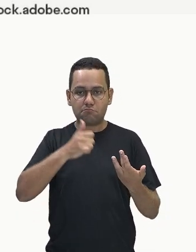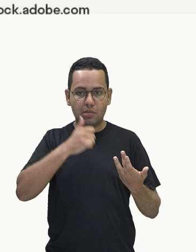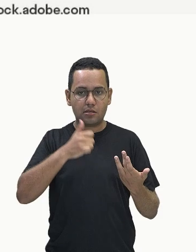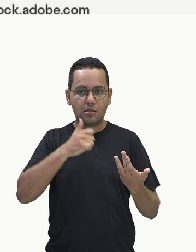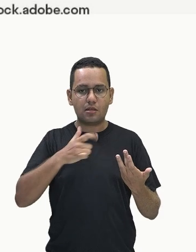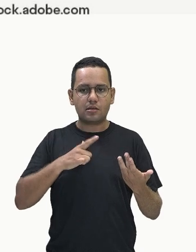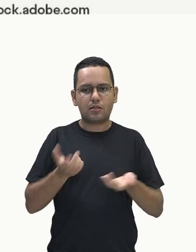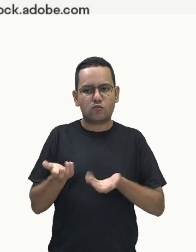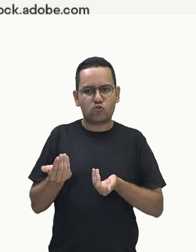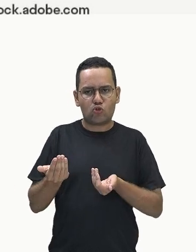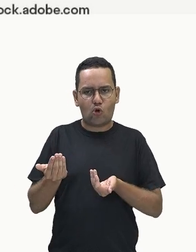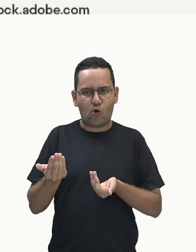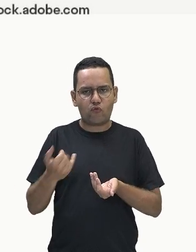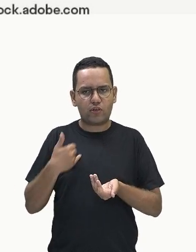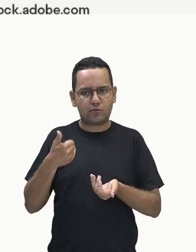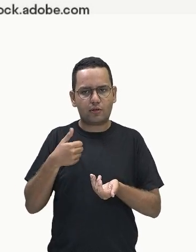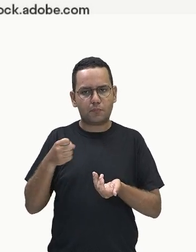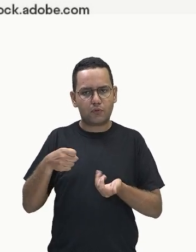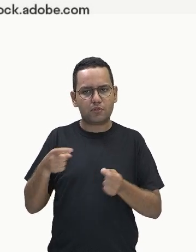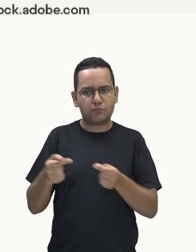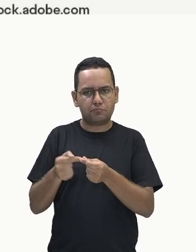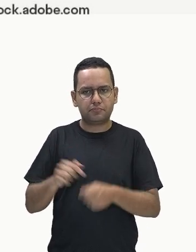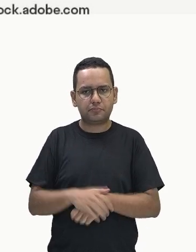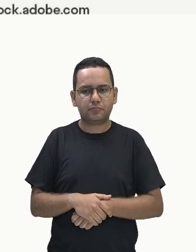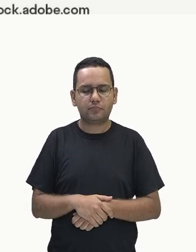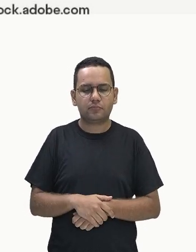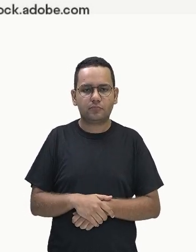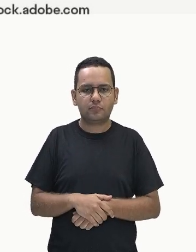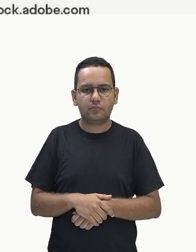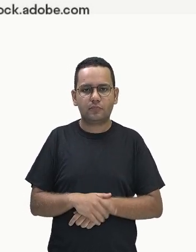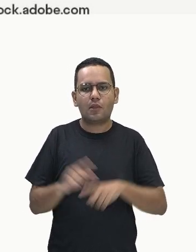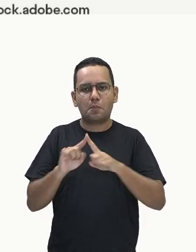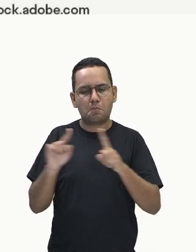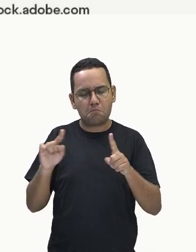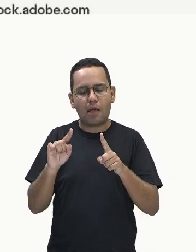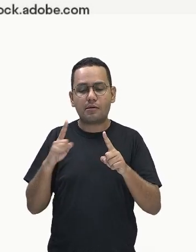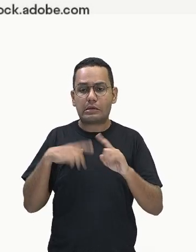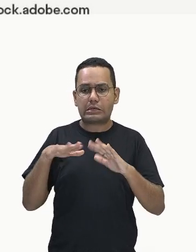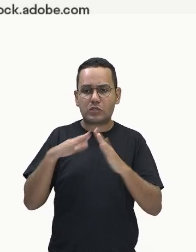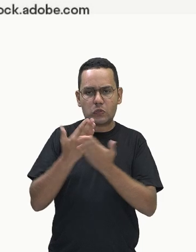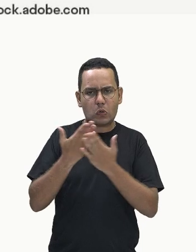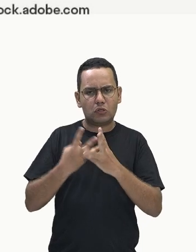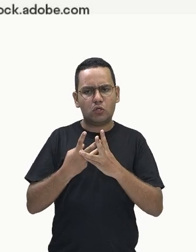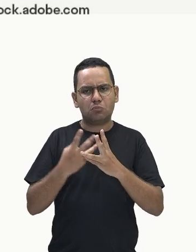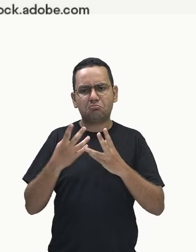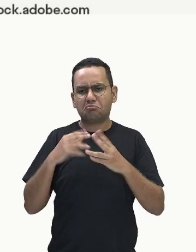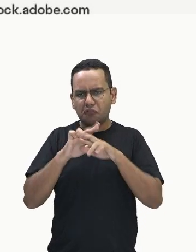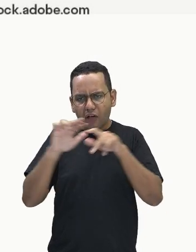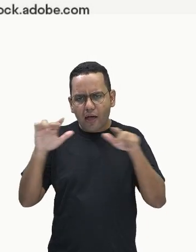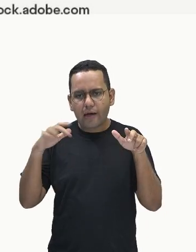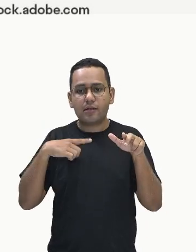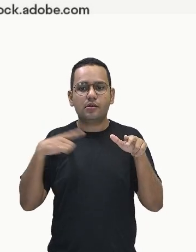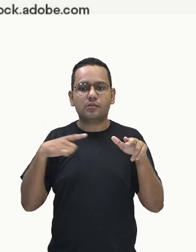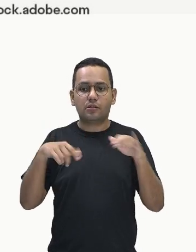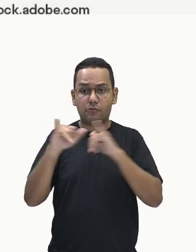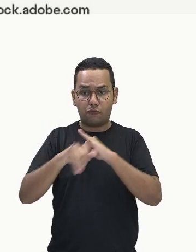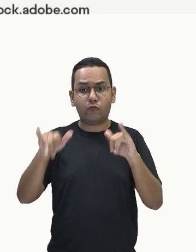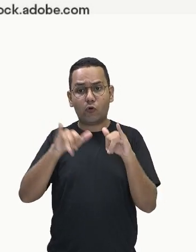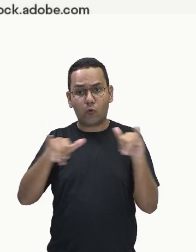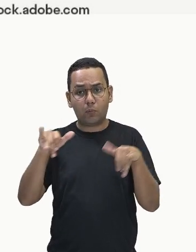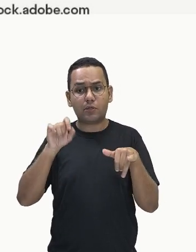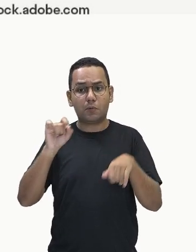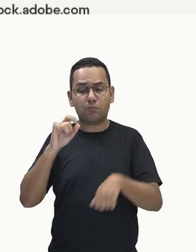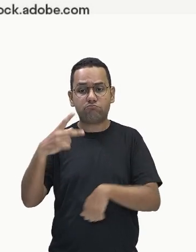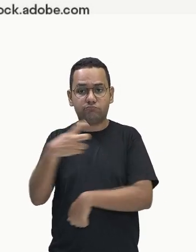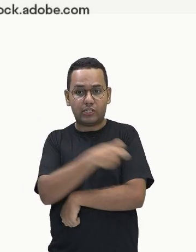da adolescência. Tá bom? Muitas escolas recebem campanhas realizadas pelo governo para que as